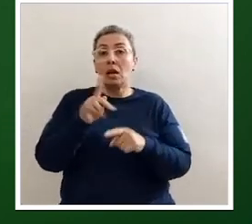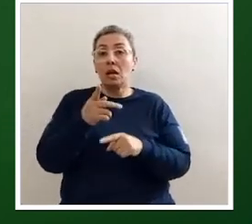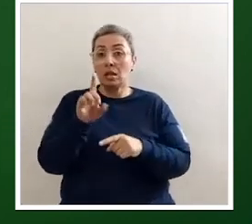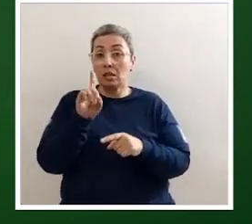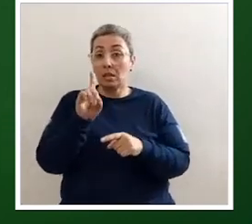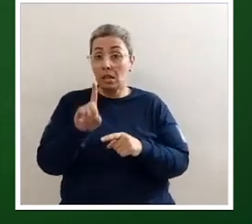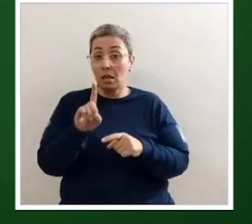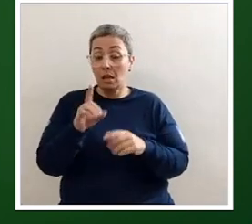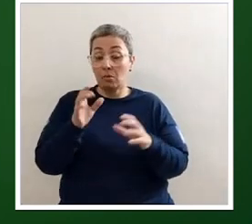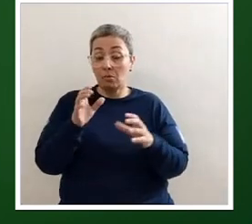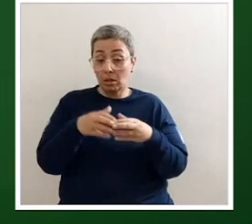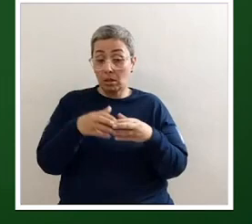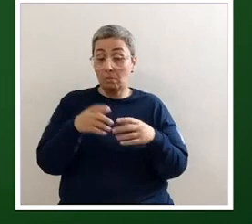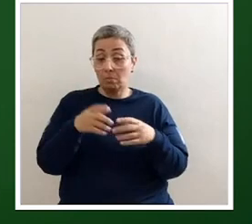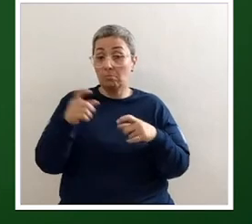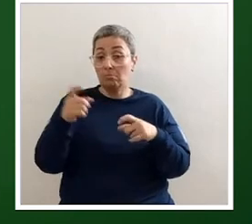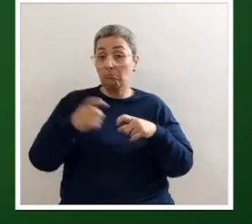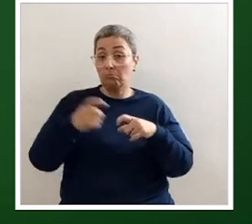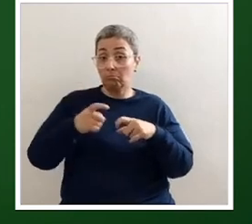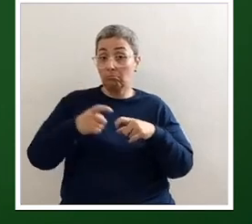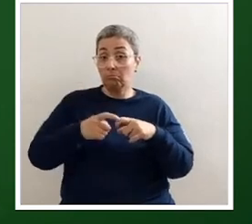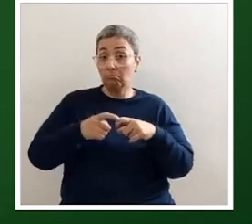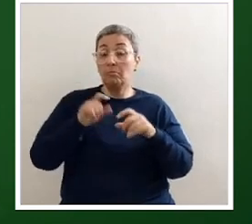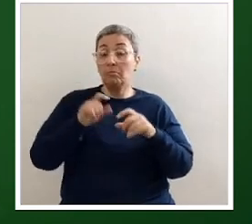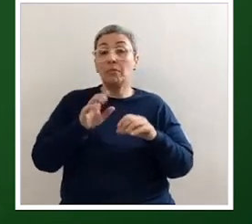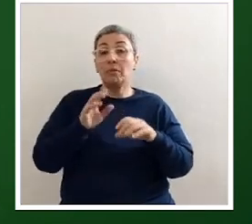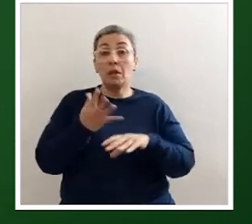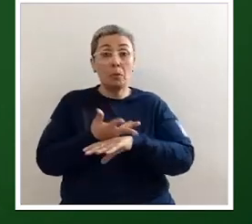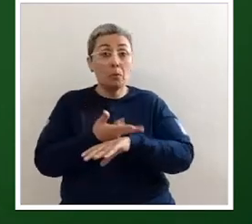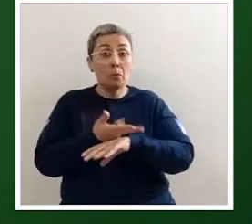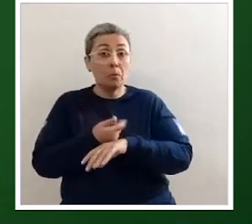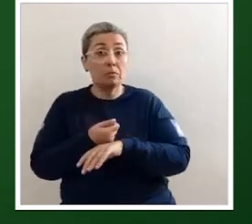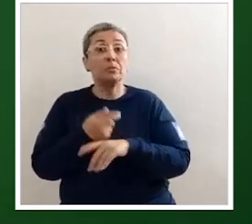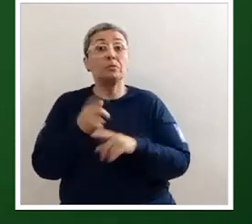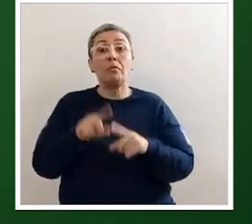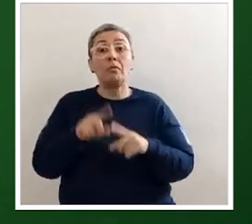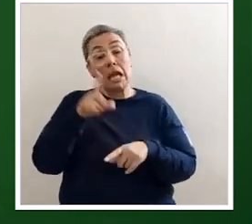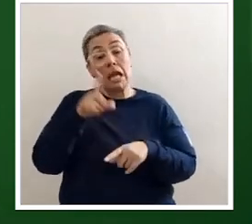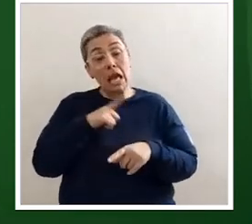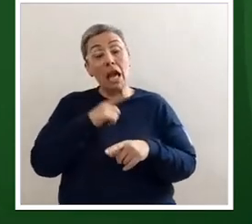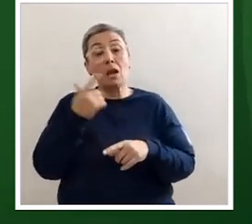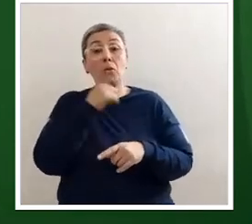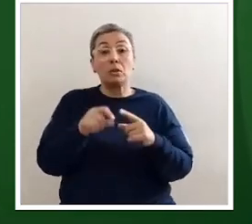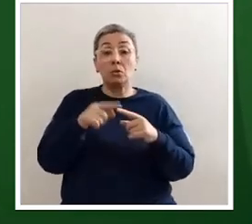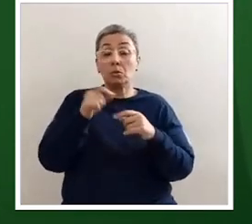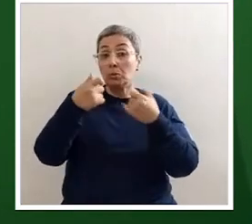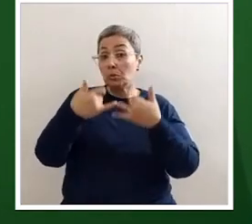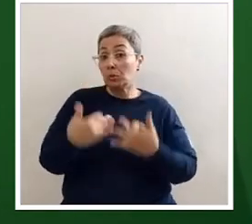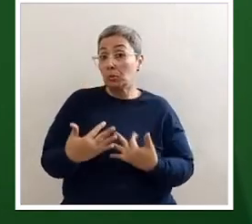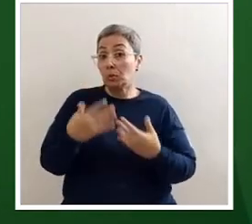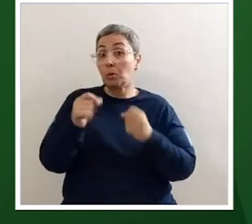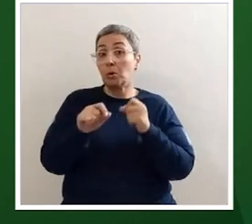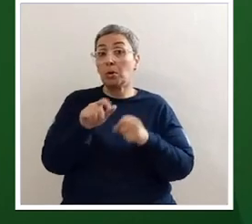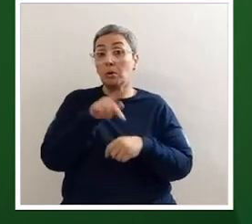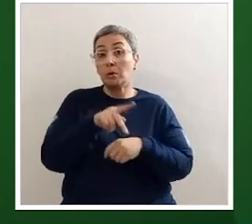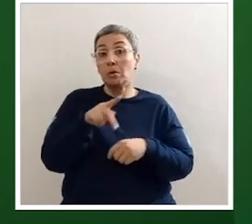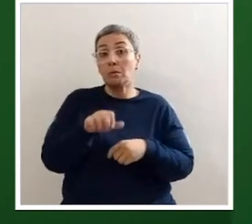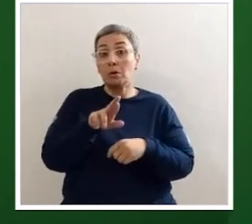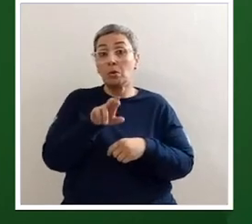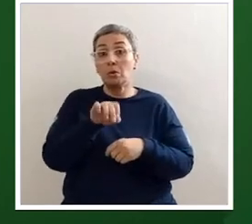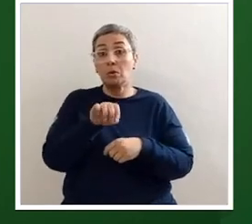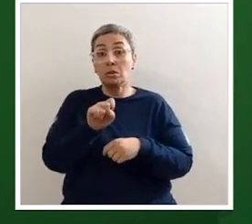médica por uma equipe multidisciplinar E aí eu chego aqui um pouco ela fala da professora